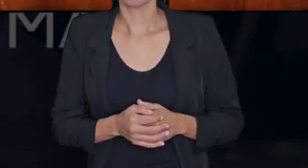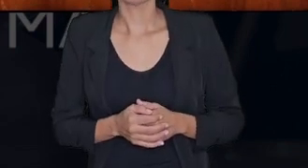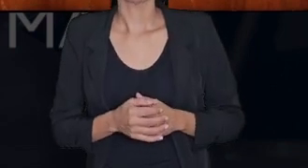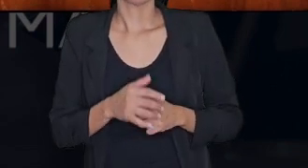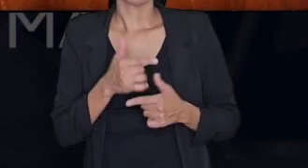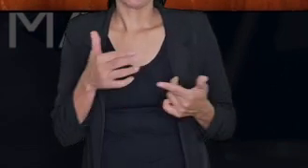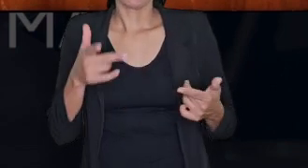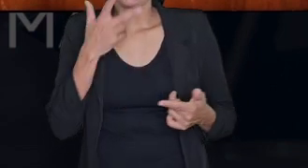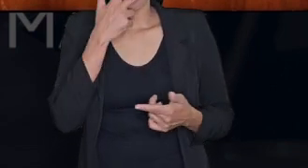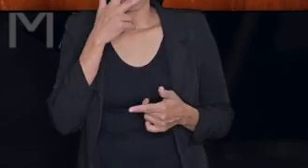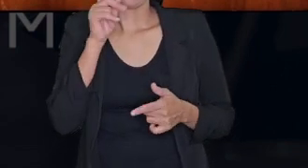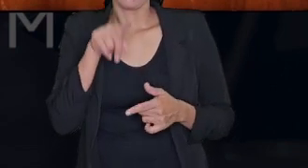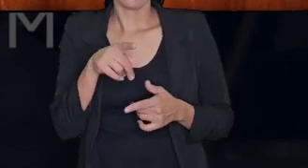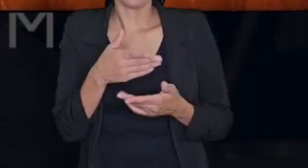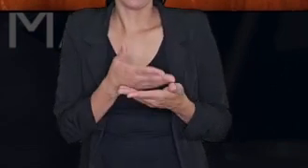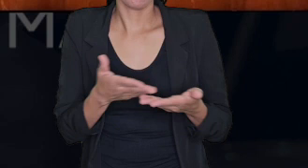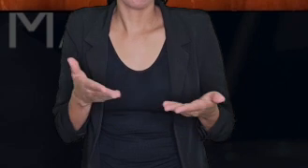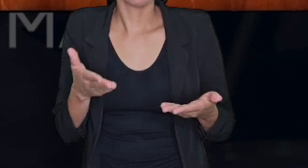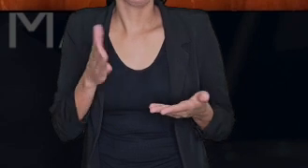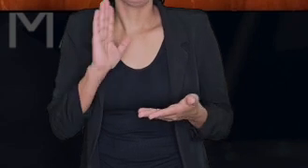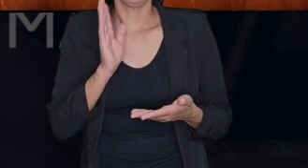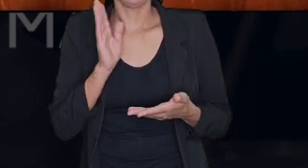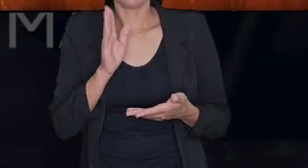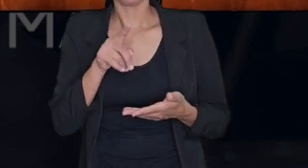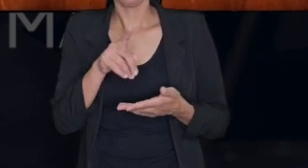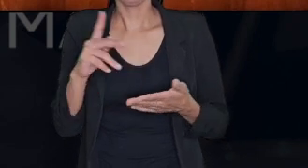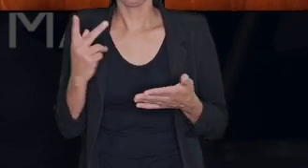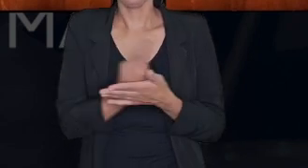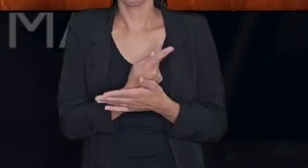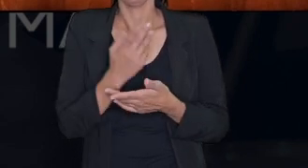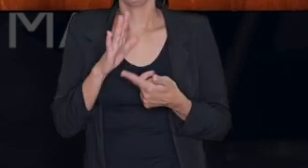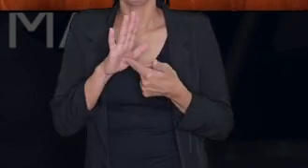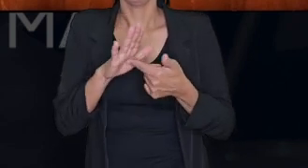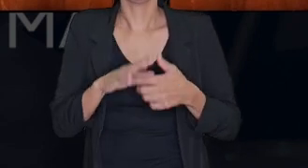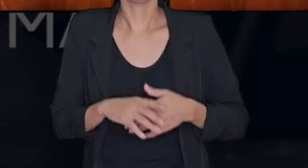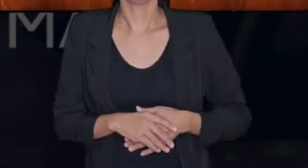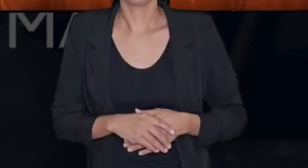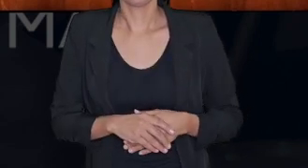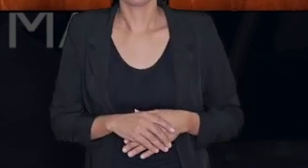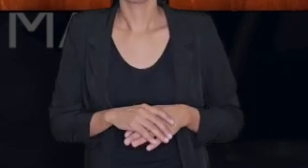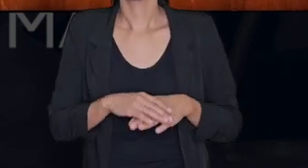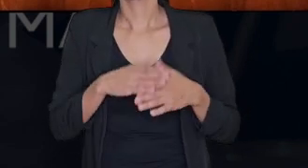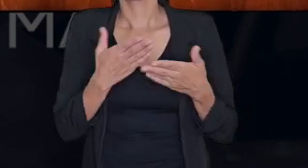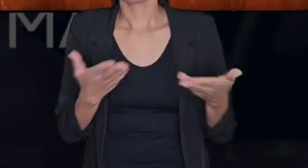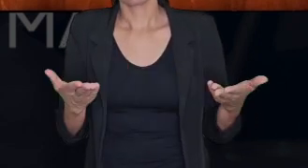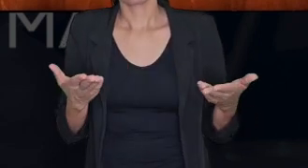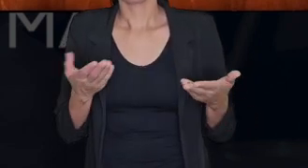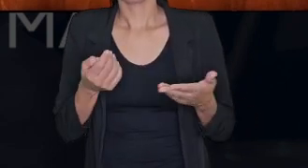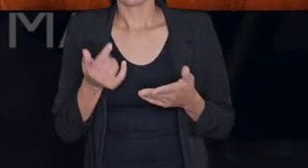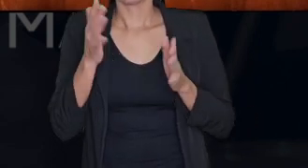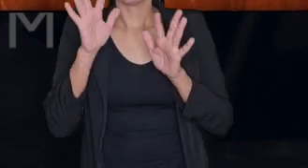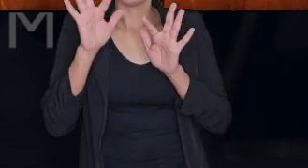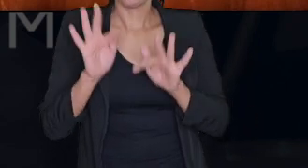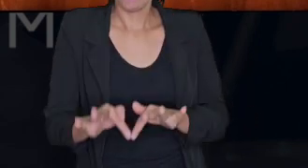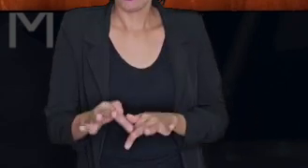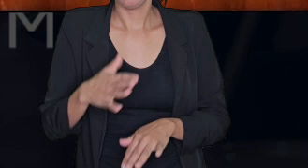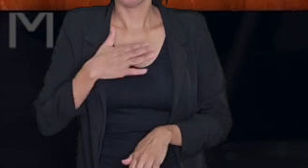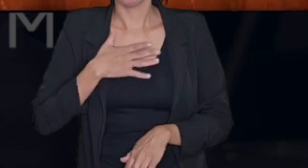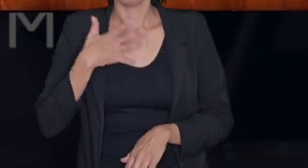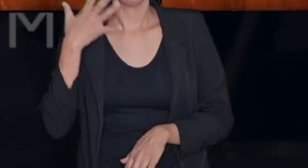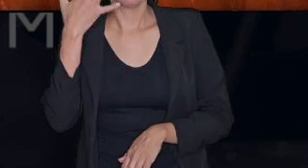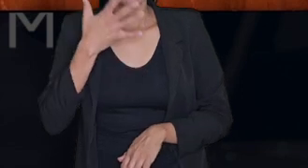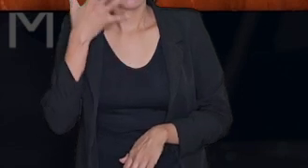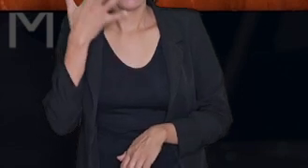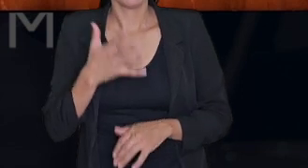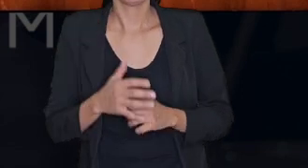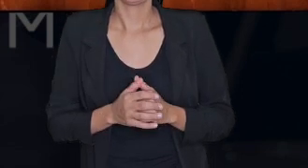ser visto. Algo que acho que deita luzes, então, né, nessa situação. Pessoal,